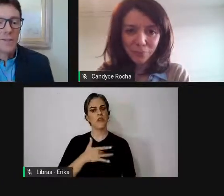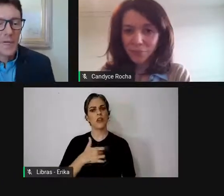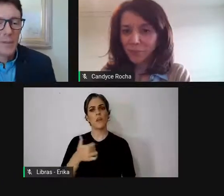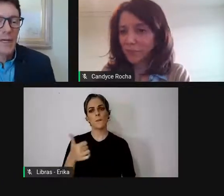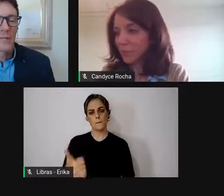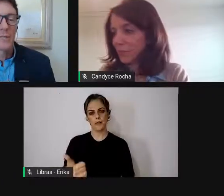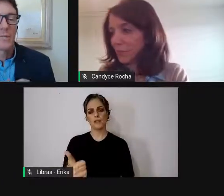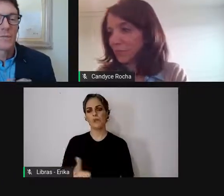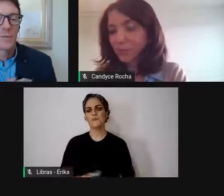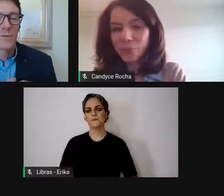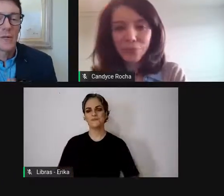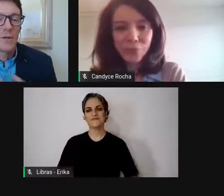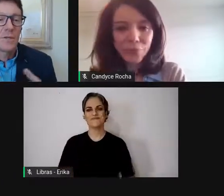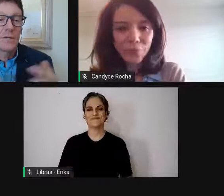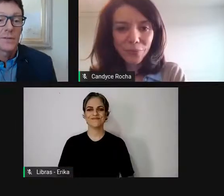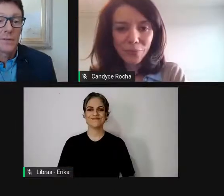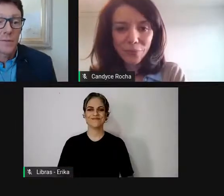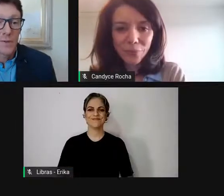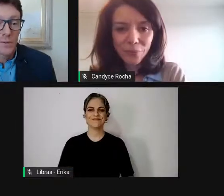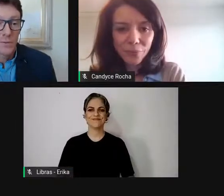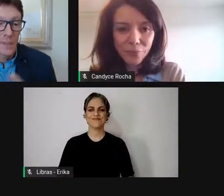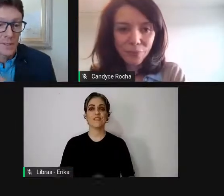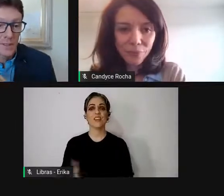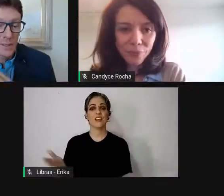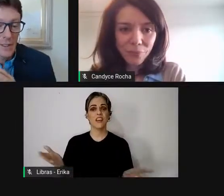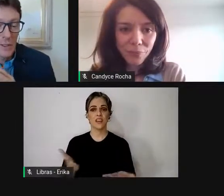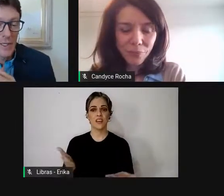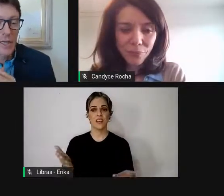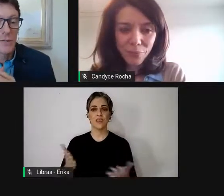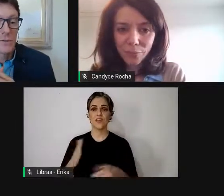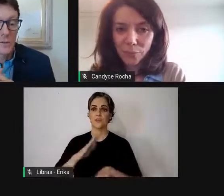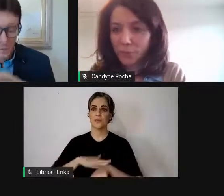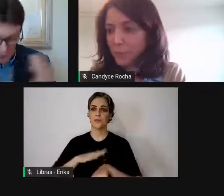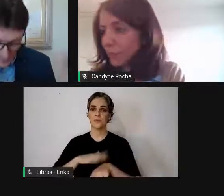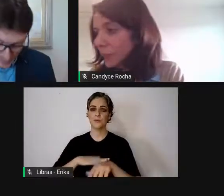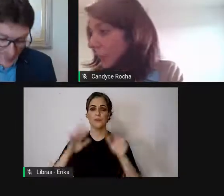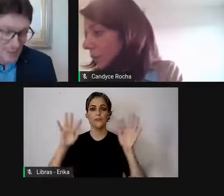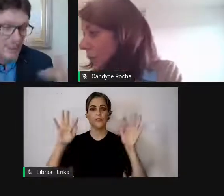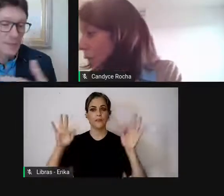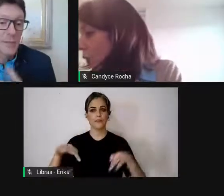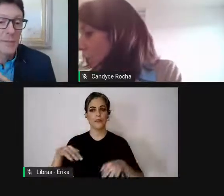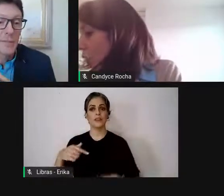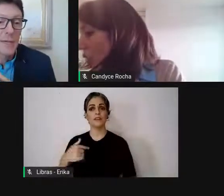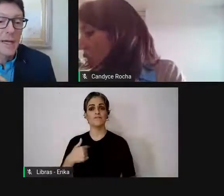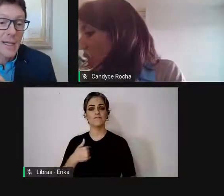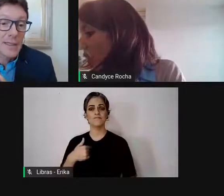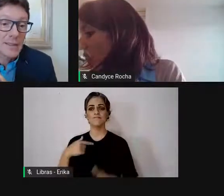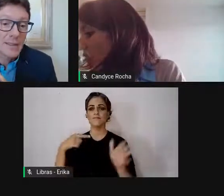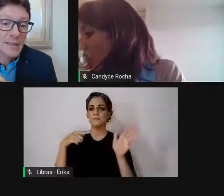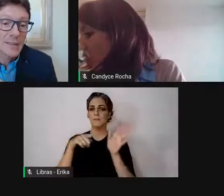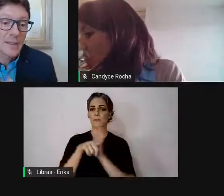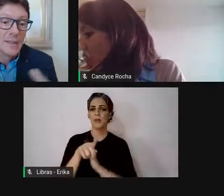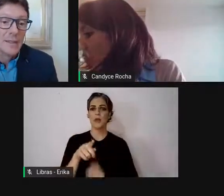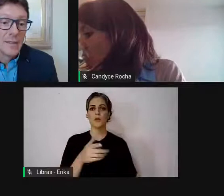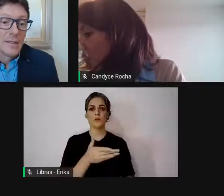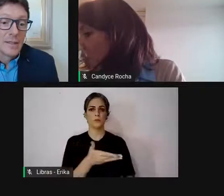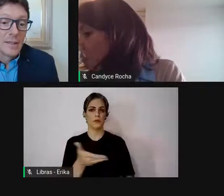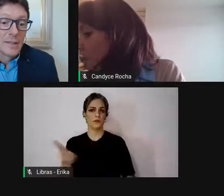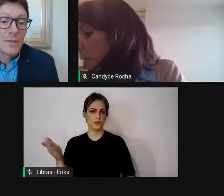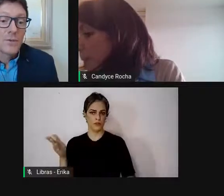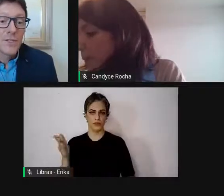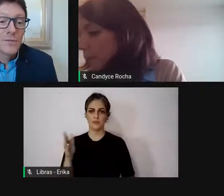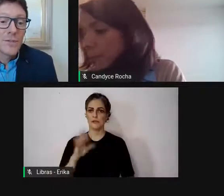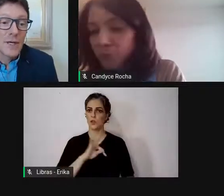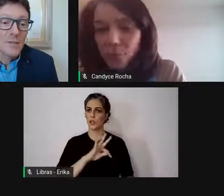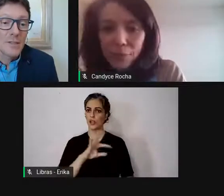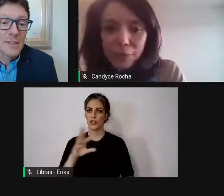Gente, então, encaminhando aqui para o nosso final, eu queria fazer uma pergunta geral a todos vocês, aquela pergunta bem clássica, né?